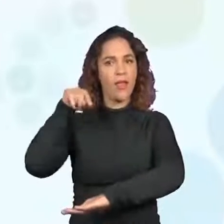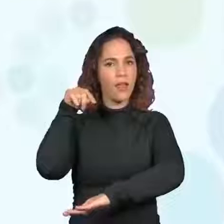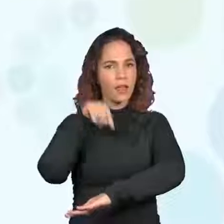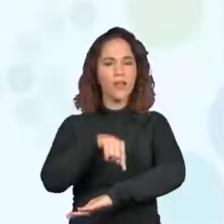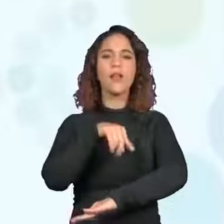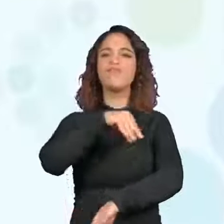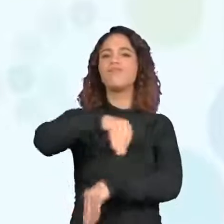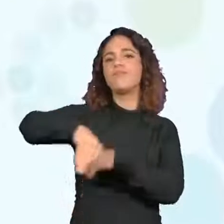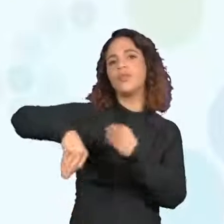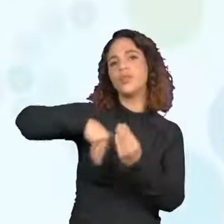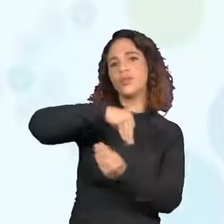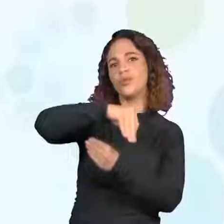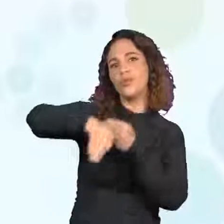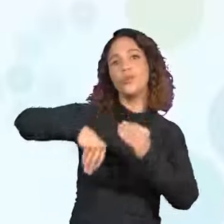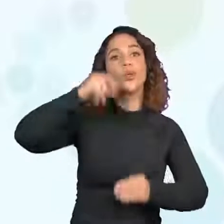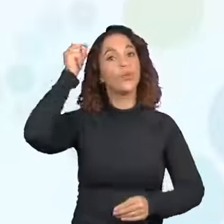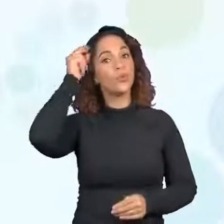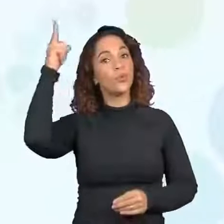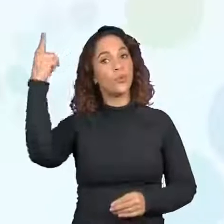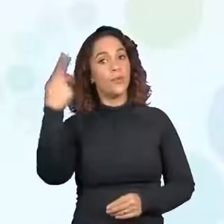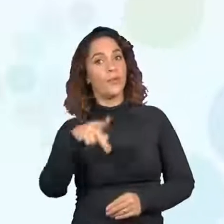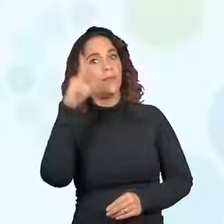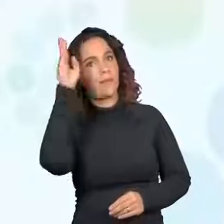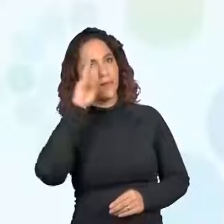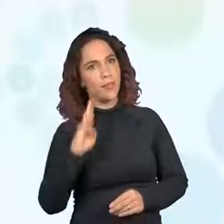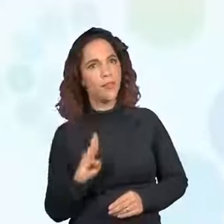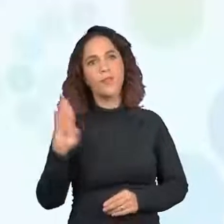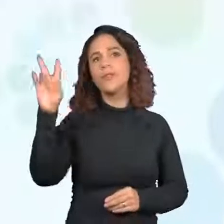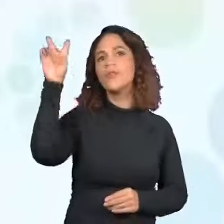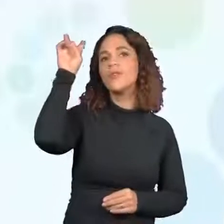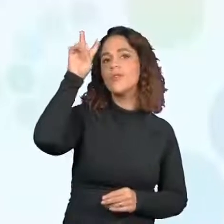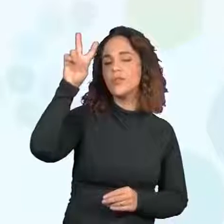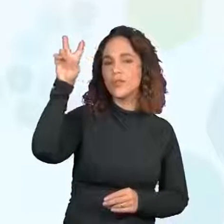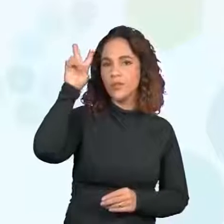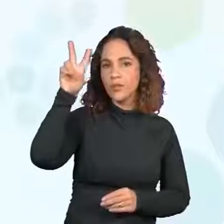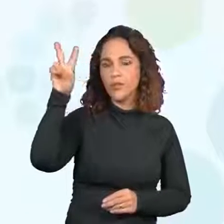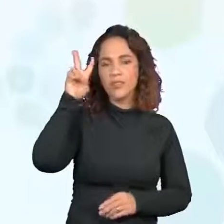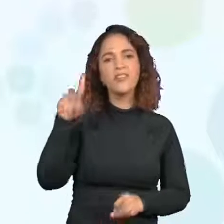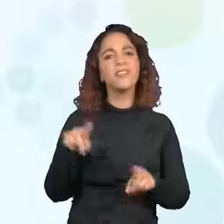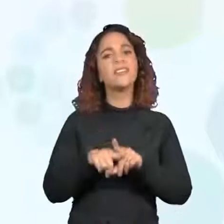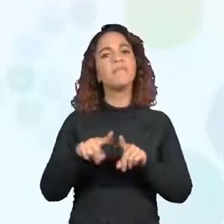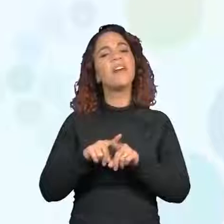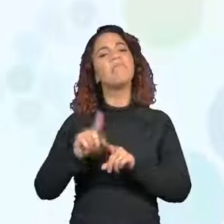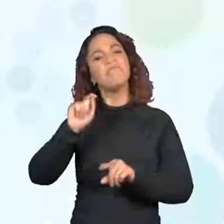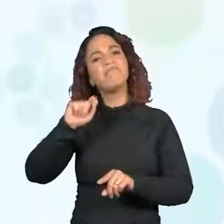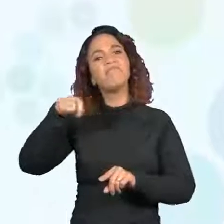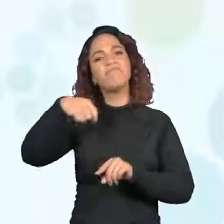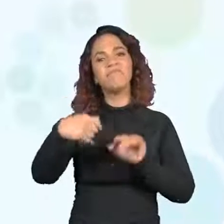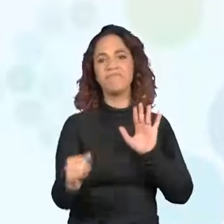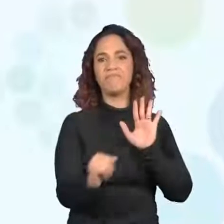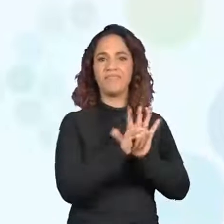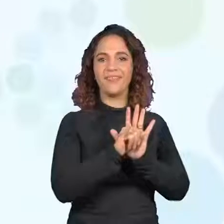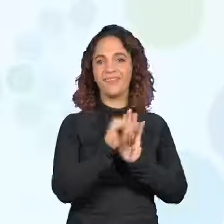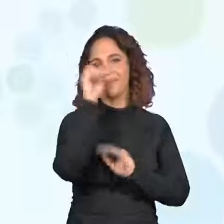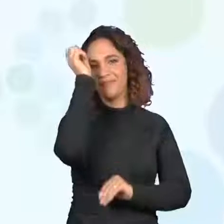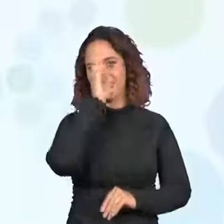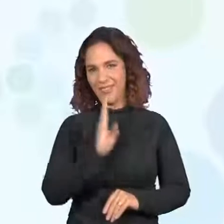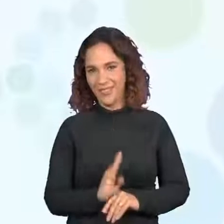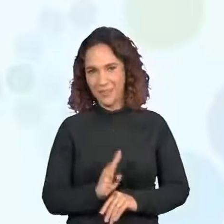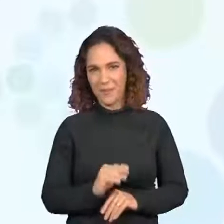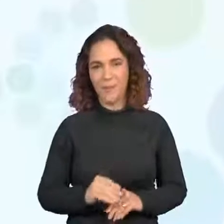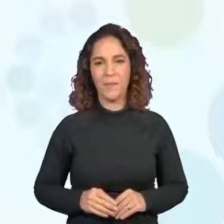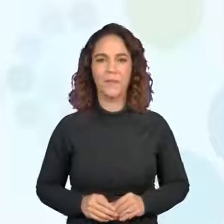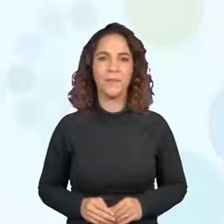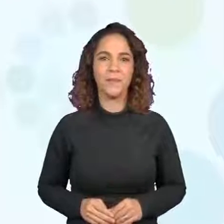compõem nossa cultura, nossa história e que constroem a identidade